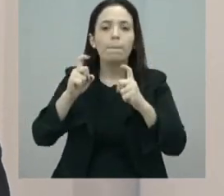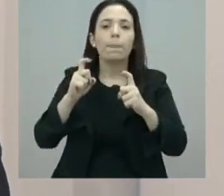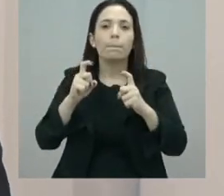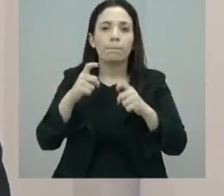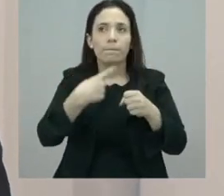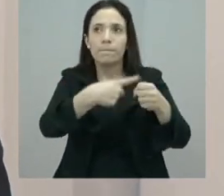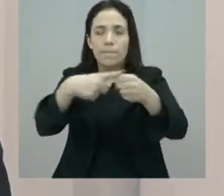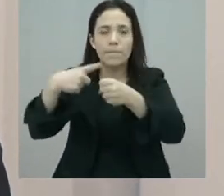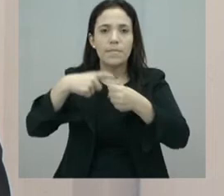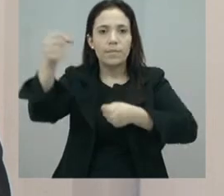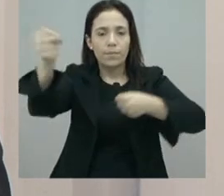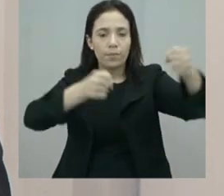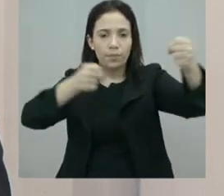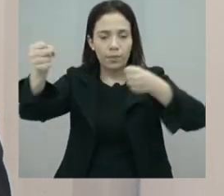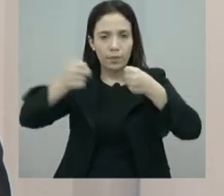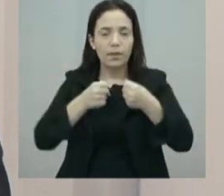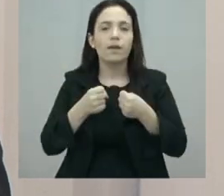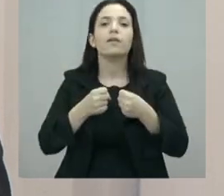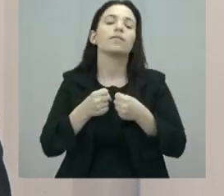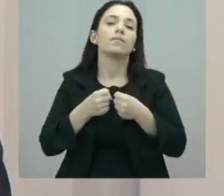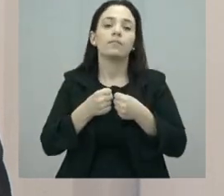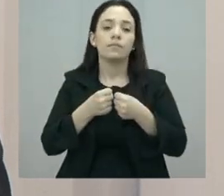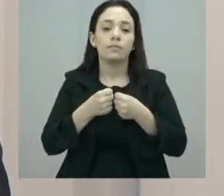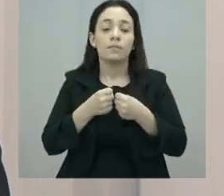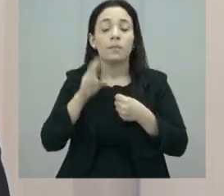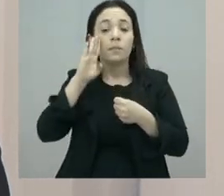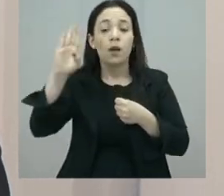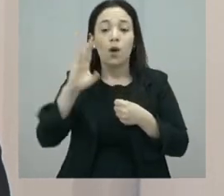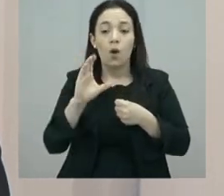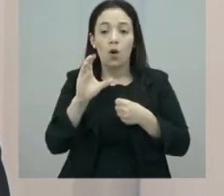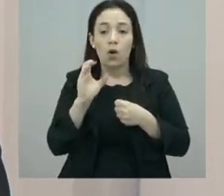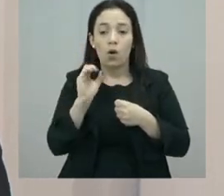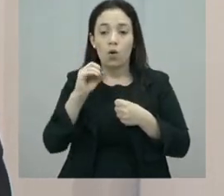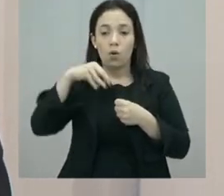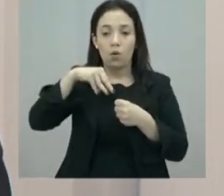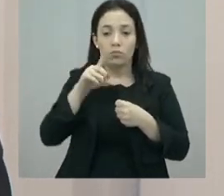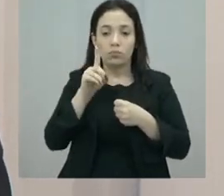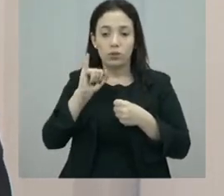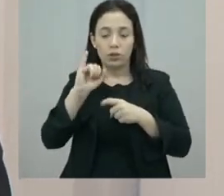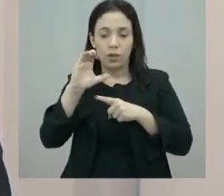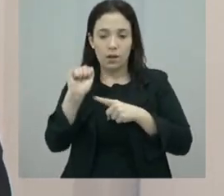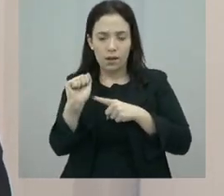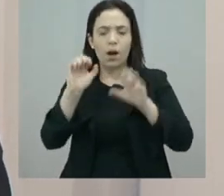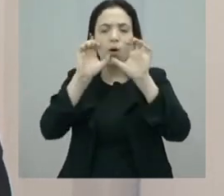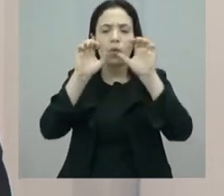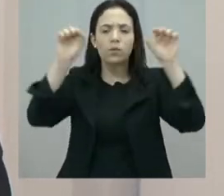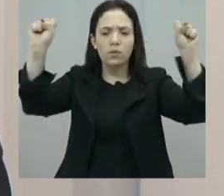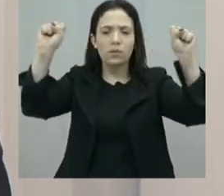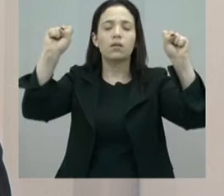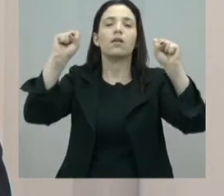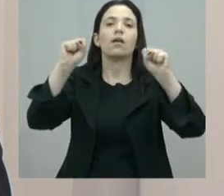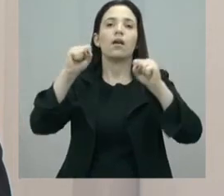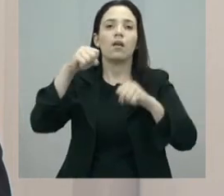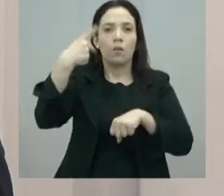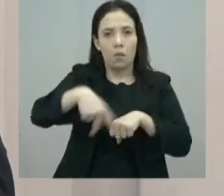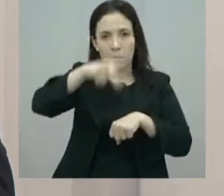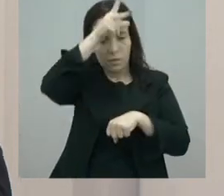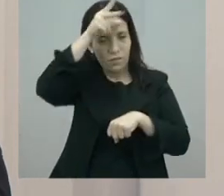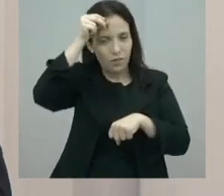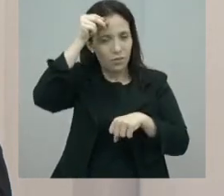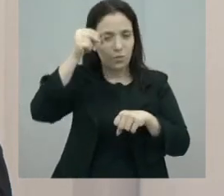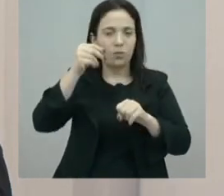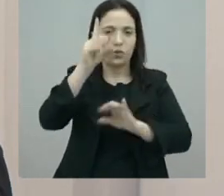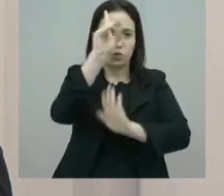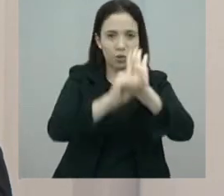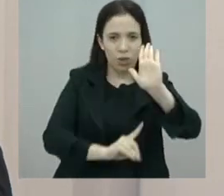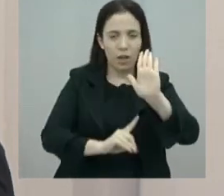os municípios, preferencialmente no CONDICA, né, o Conselho Municipal de Direitos da Criança e do Adolescente. Esse